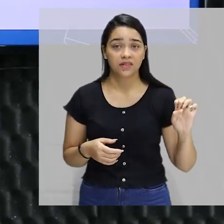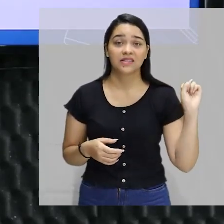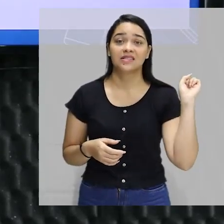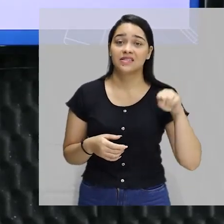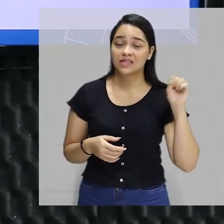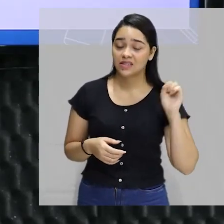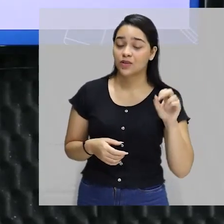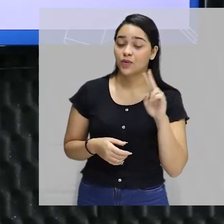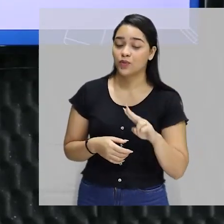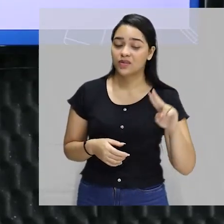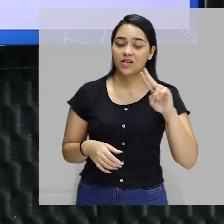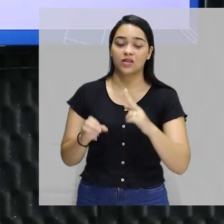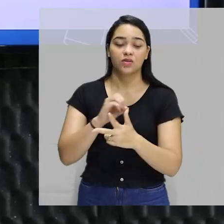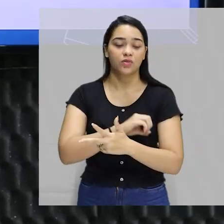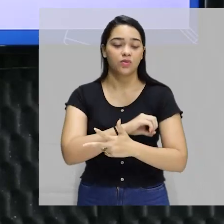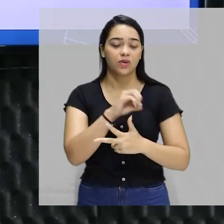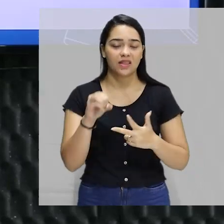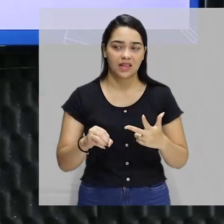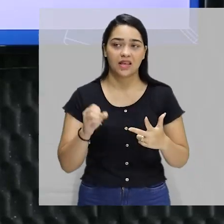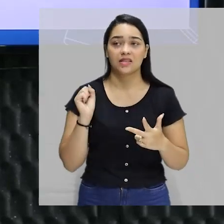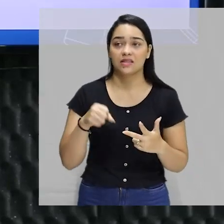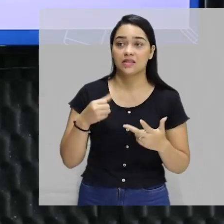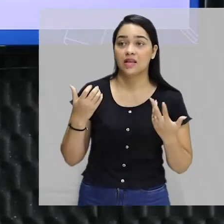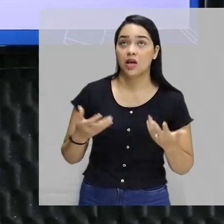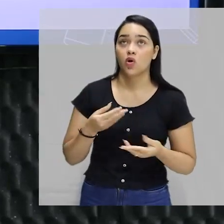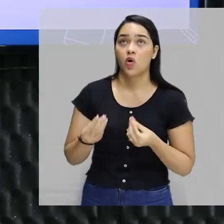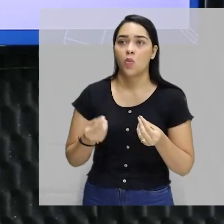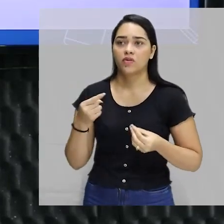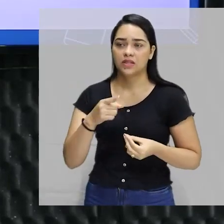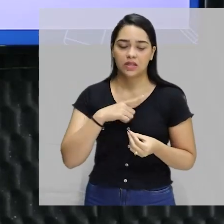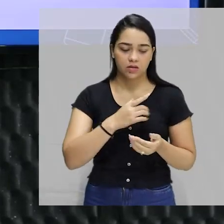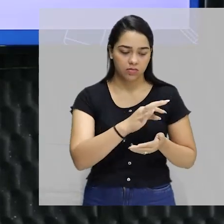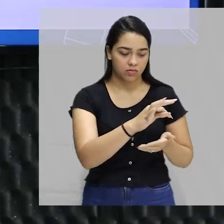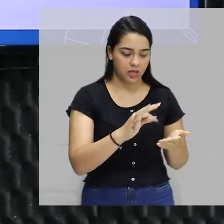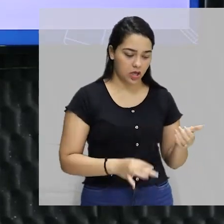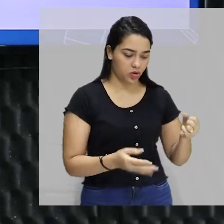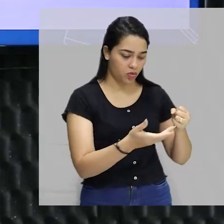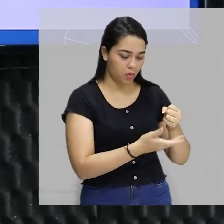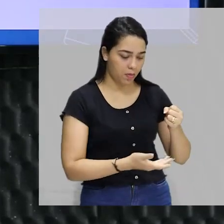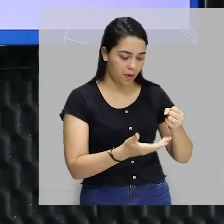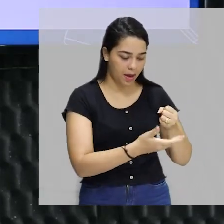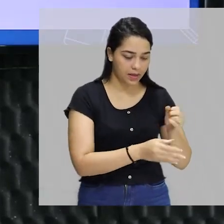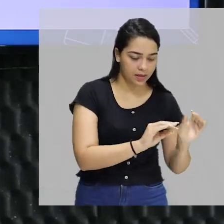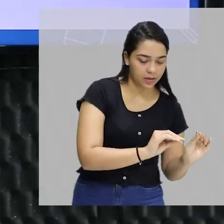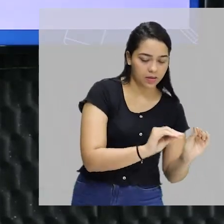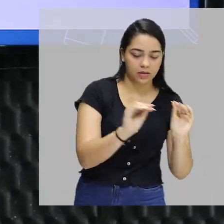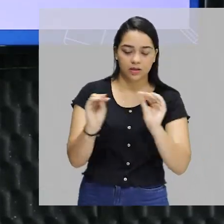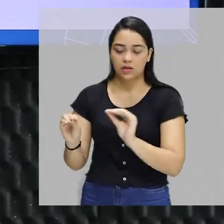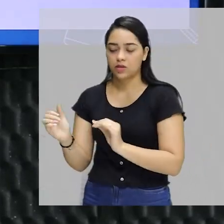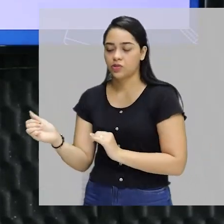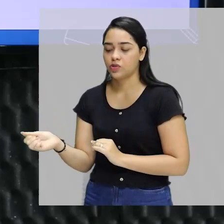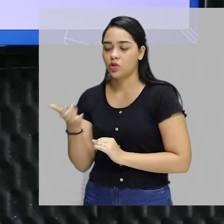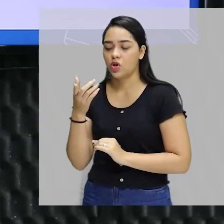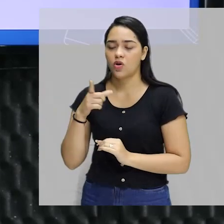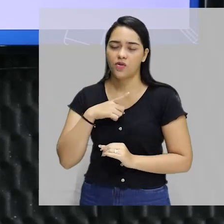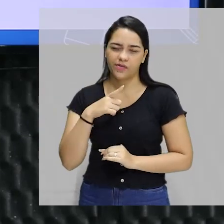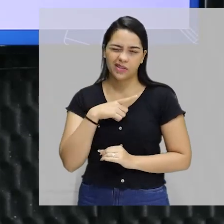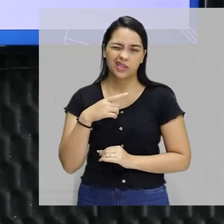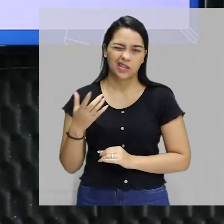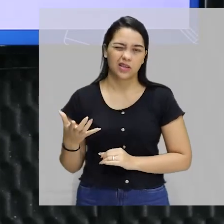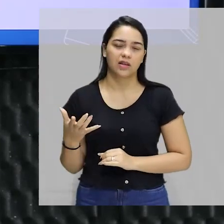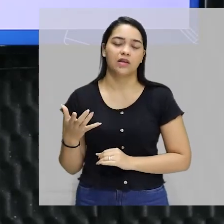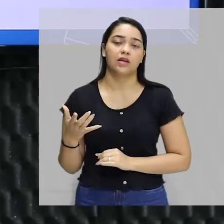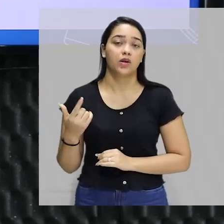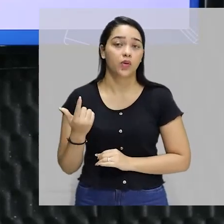muito utilizada no Enem, muito mesmo, né? É quando você pega um texto como base e aí você vai recriando,